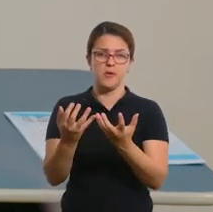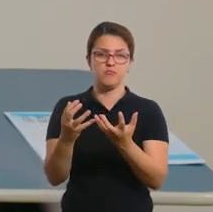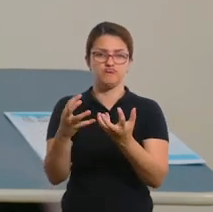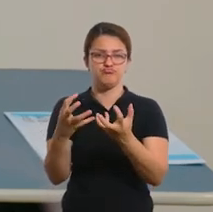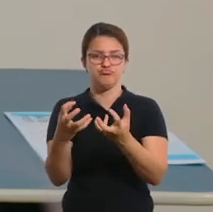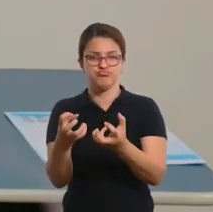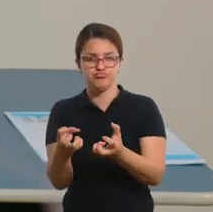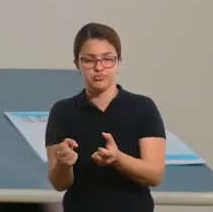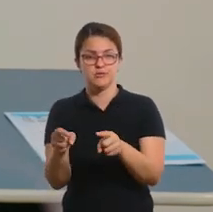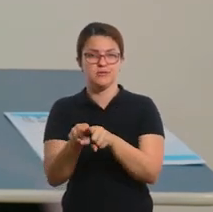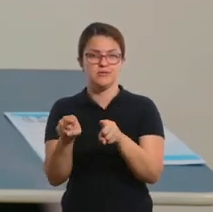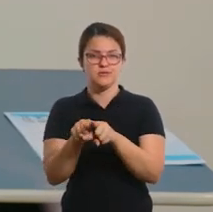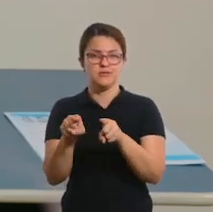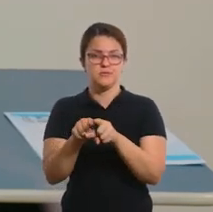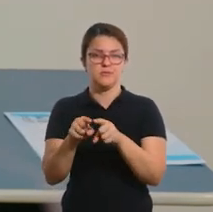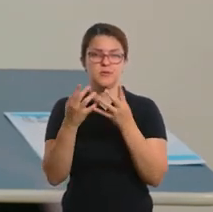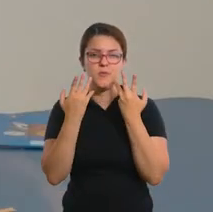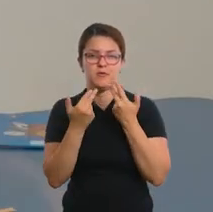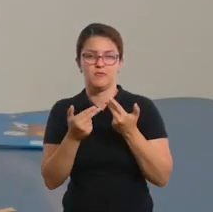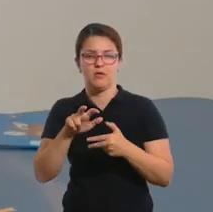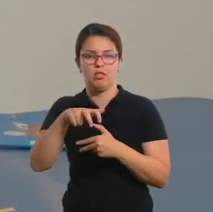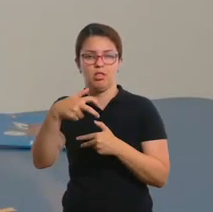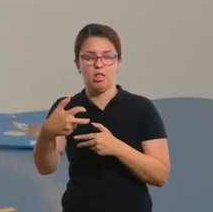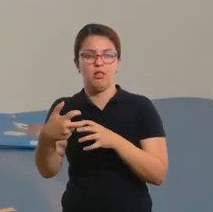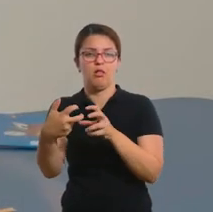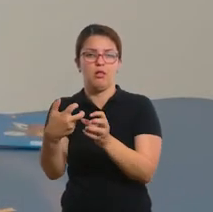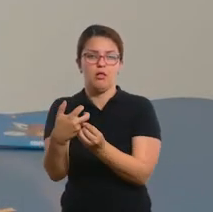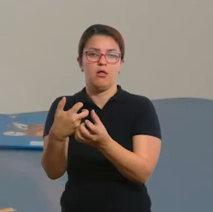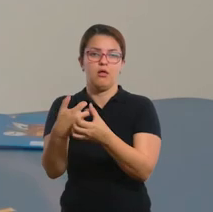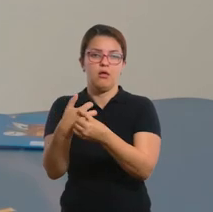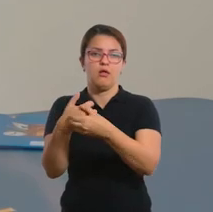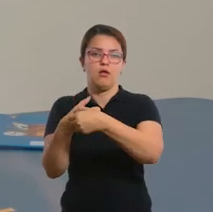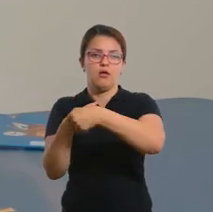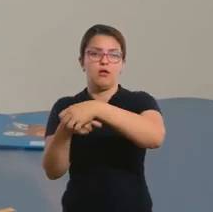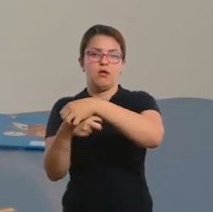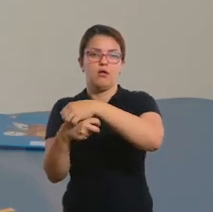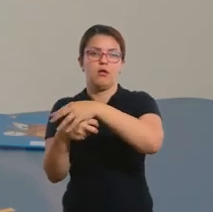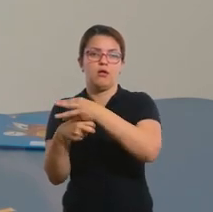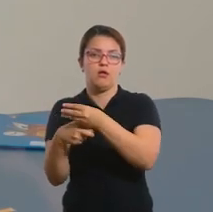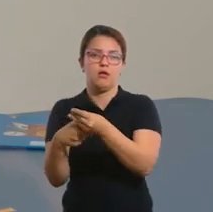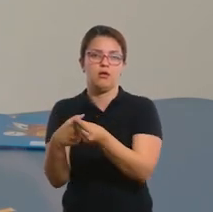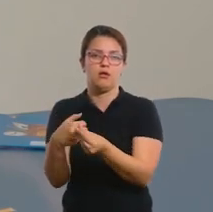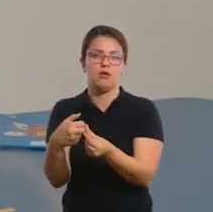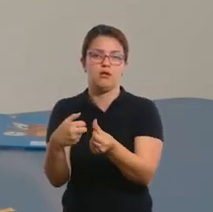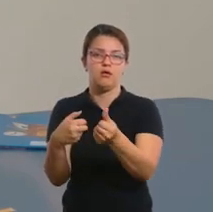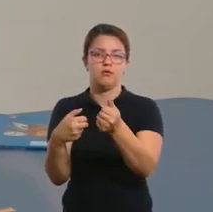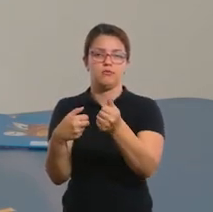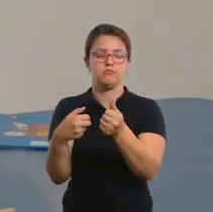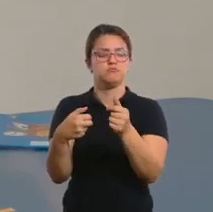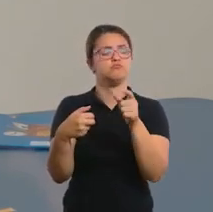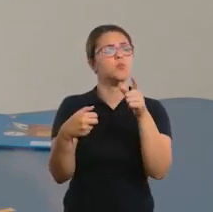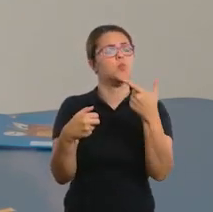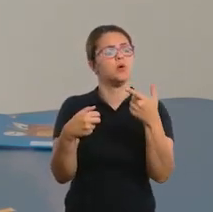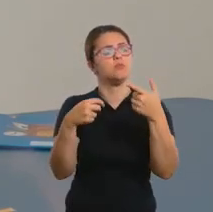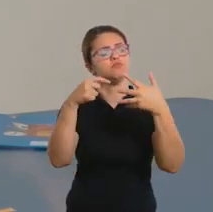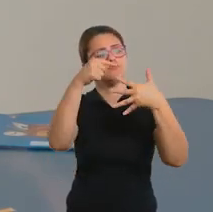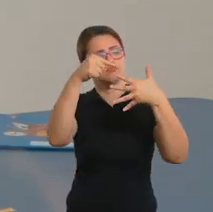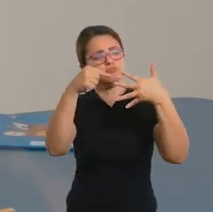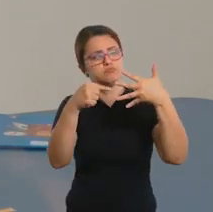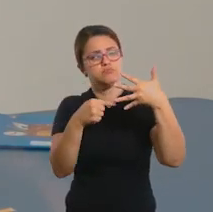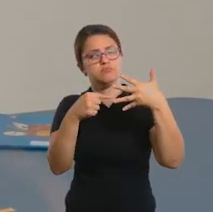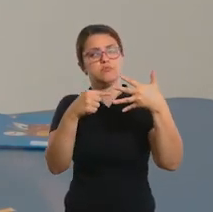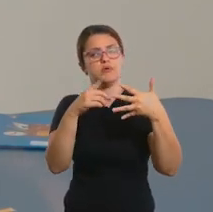recompor e a fertilizar o solo. Então, vocês vão vir aqui na coluna 1, vão procurar. Então, a gente sabe que